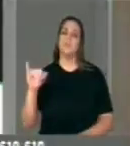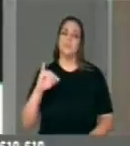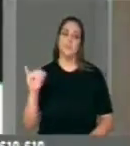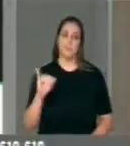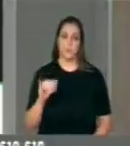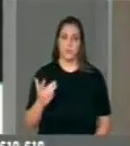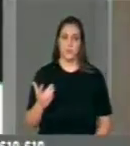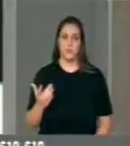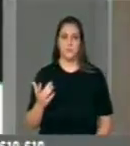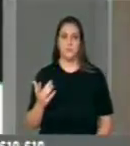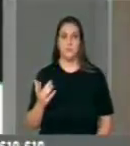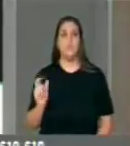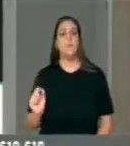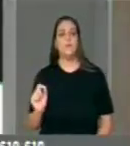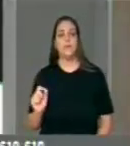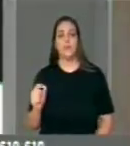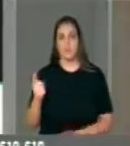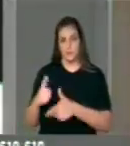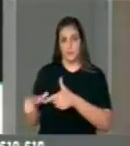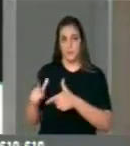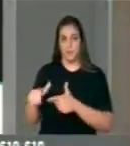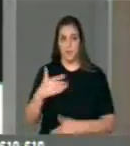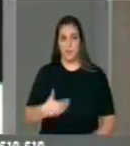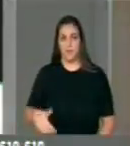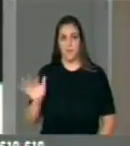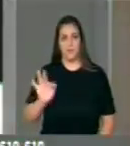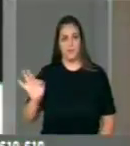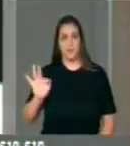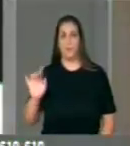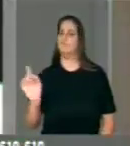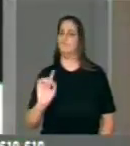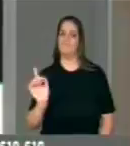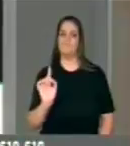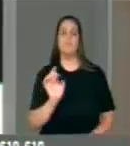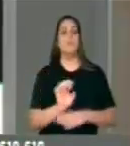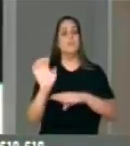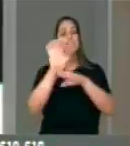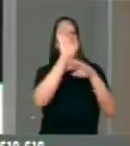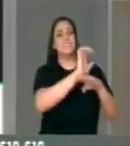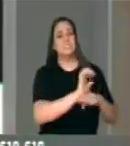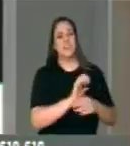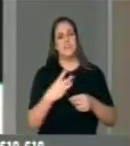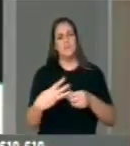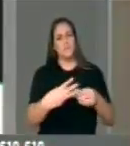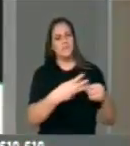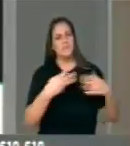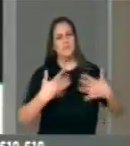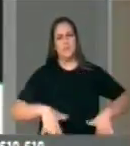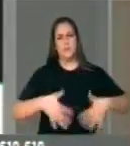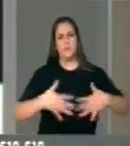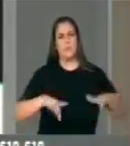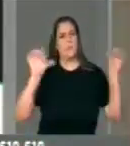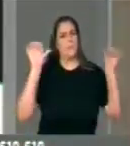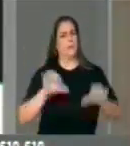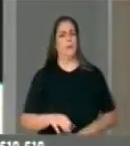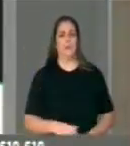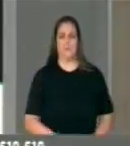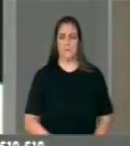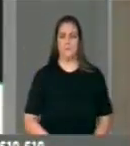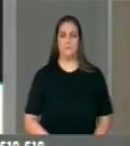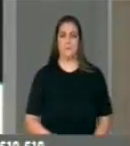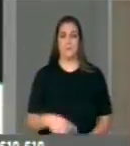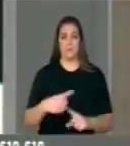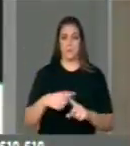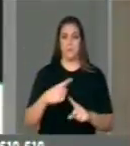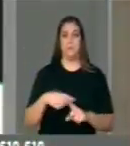federal é a crise por que passam os estados brasileiros e os municípios brasileiros. Pois nós